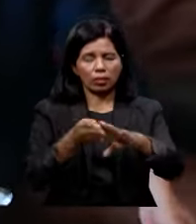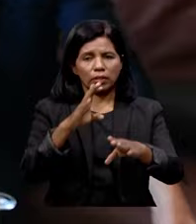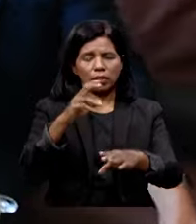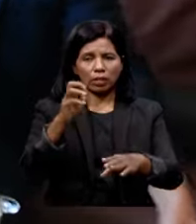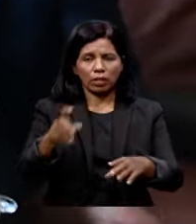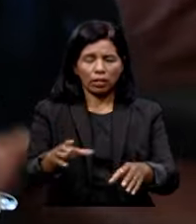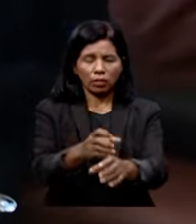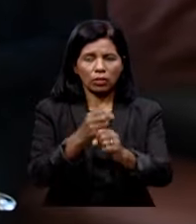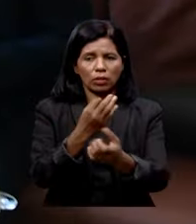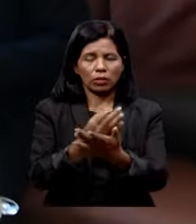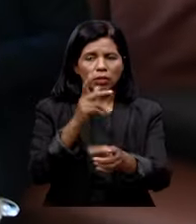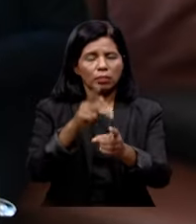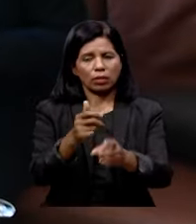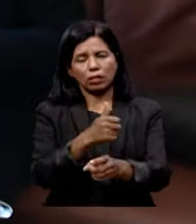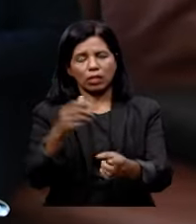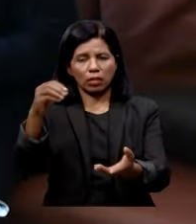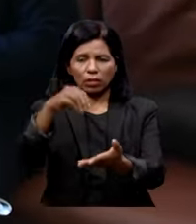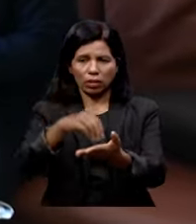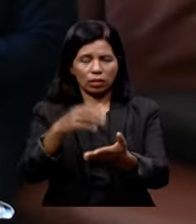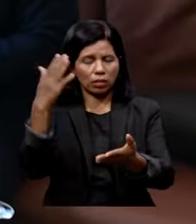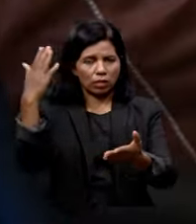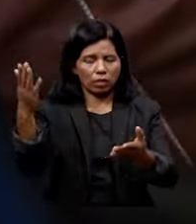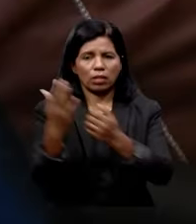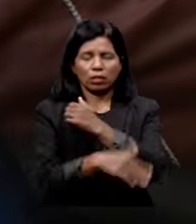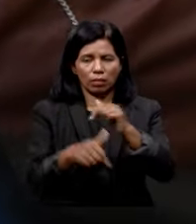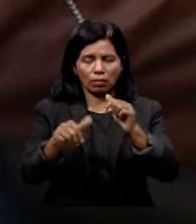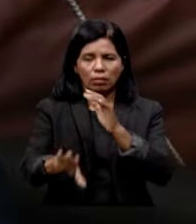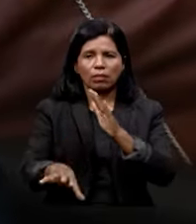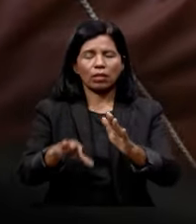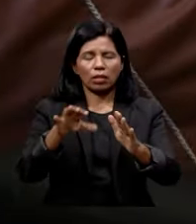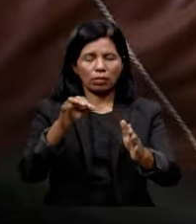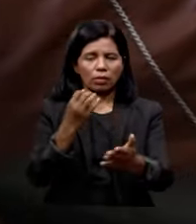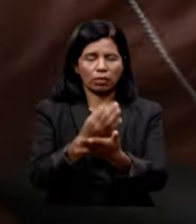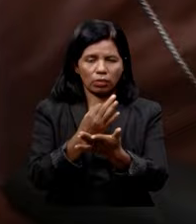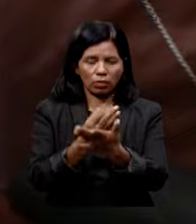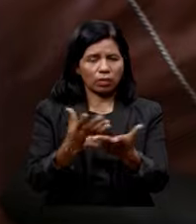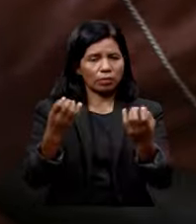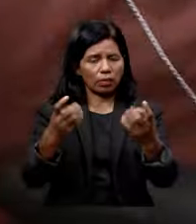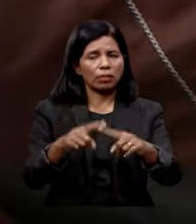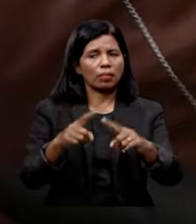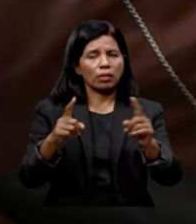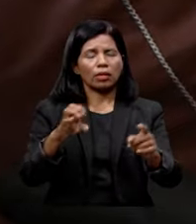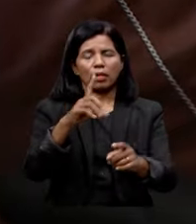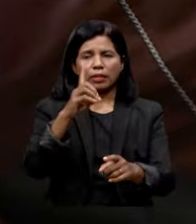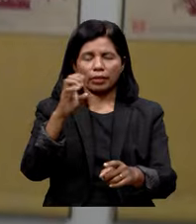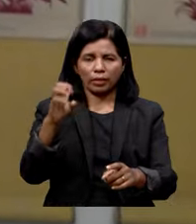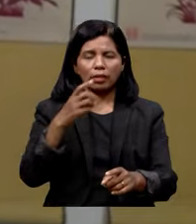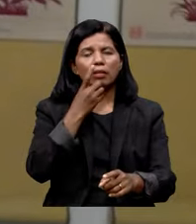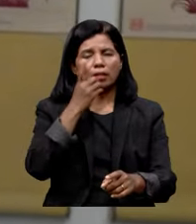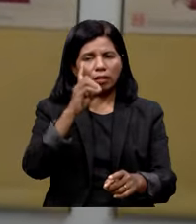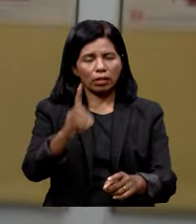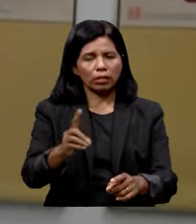fote Fundo Mineral Balun, ato investe e arrelaram, não é beletan receitas para Clutan, mas bem, Helder Lopes declara